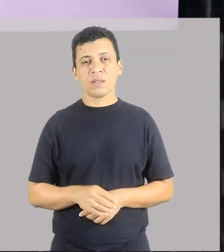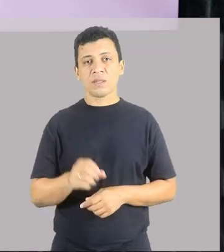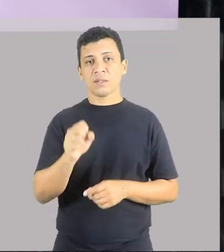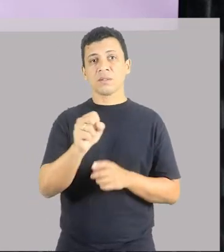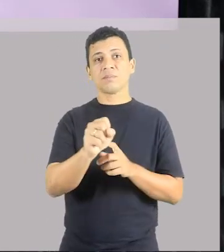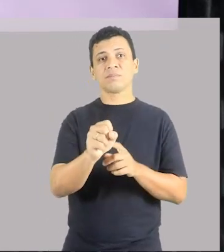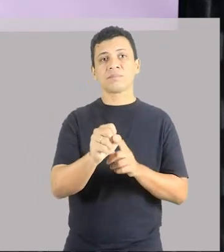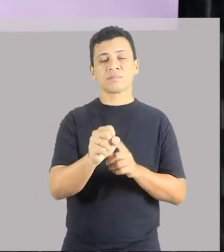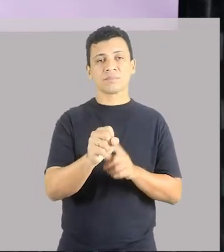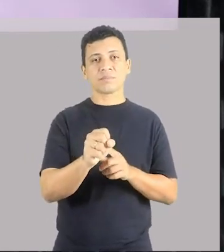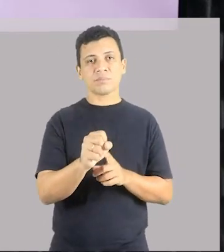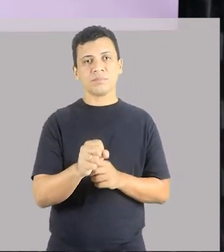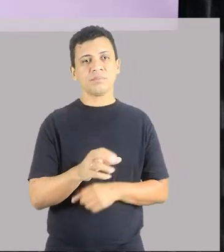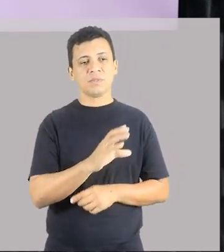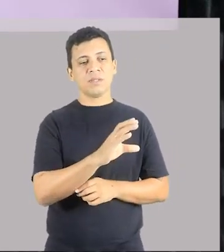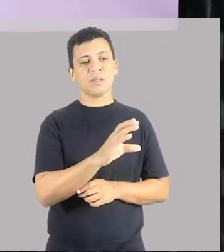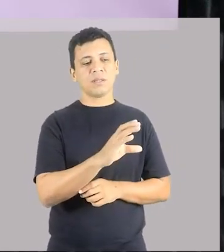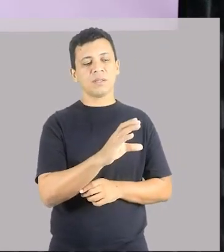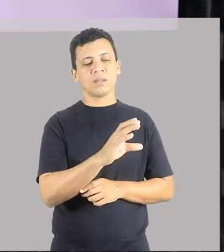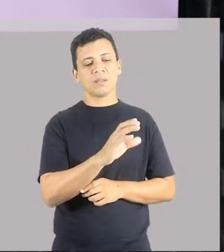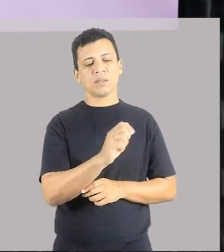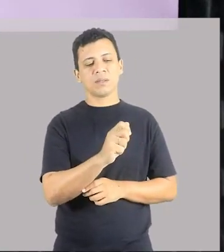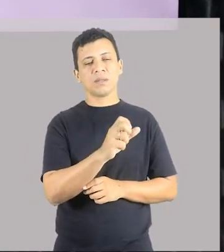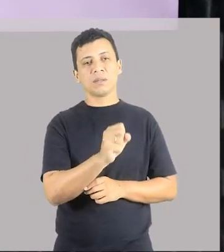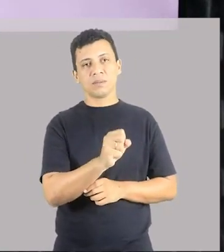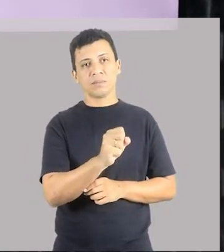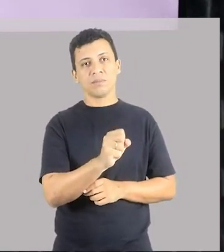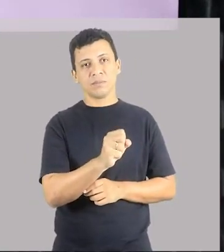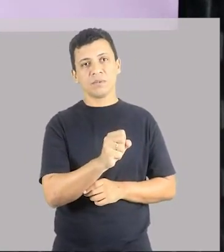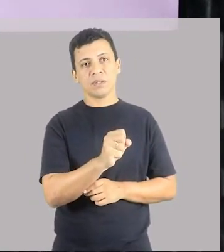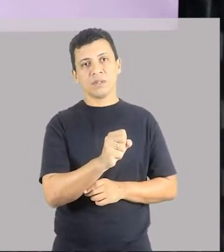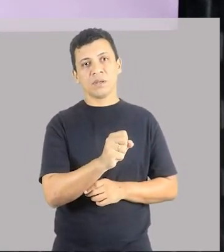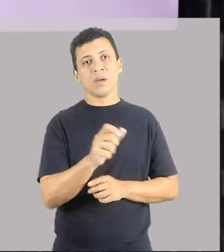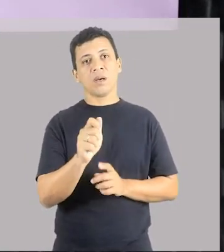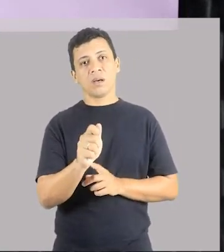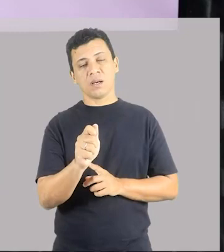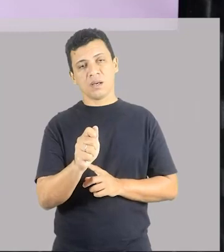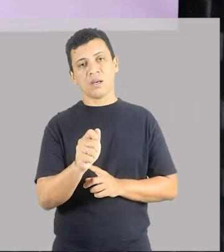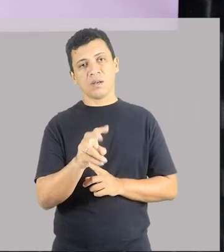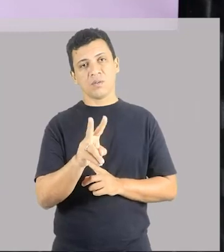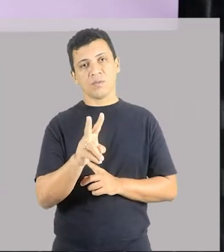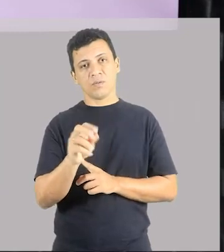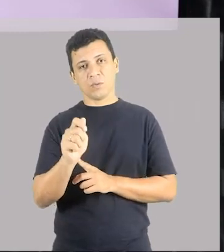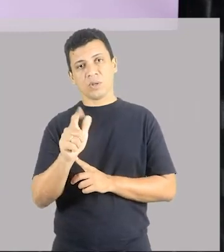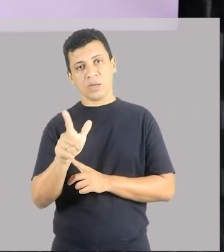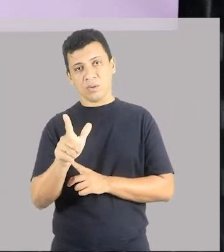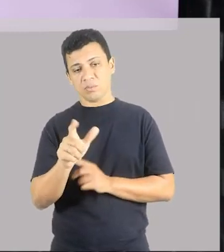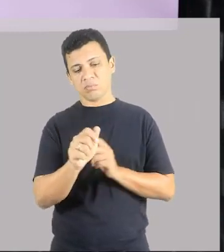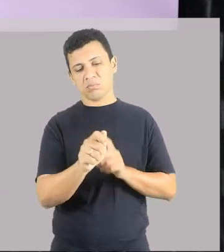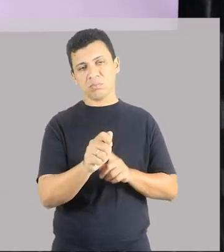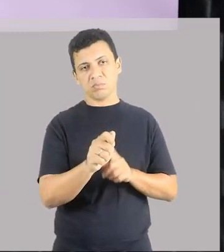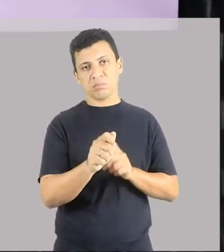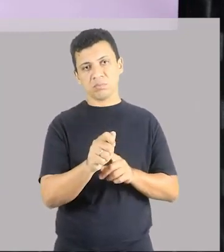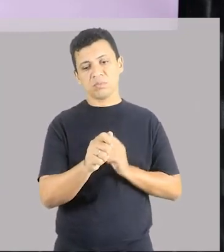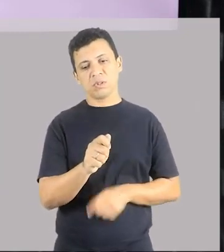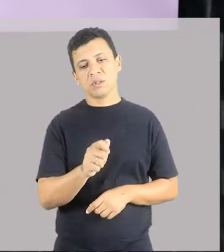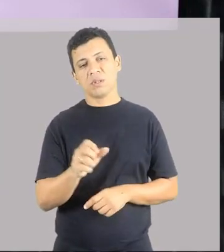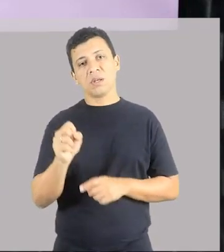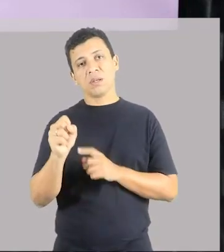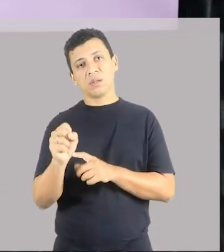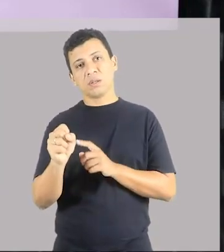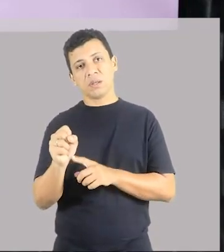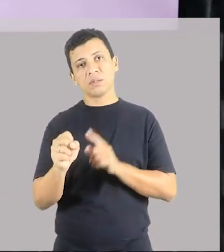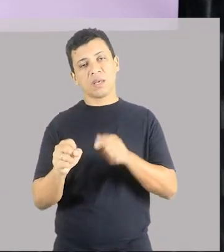seria radical o a é vogal temática porque eu não tenho oposição de masculino então ele não não é desinência e o